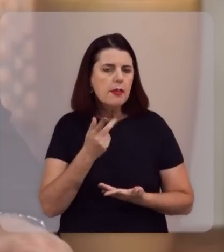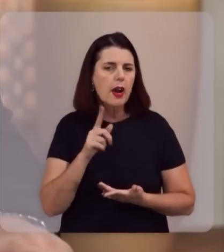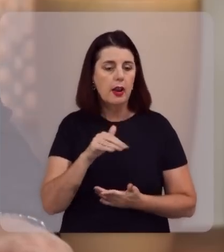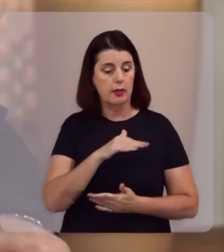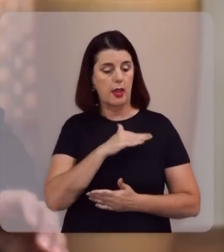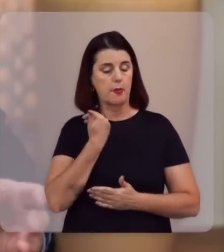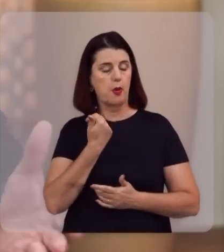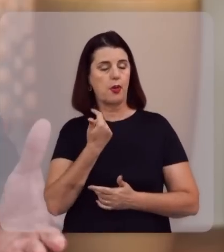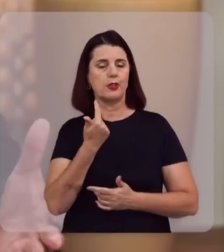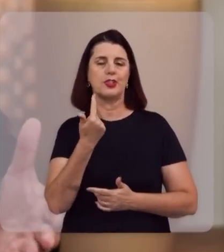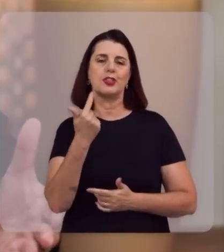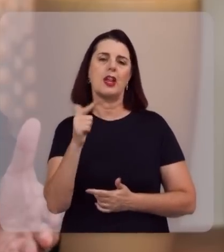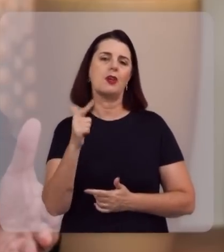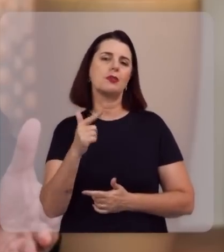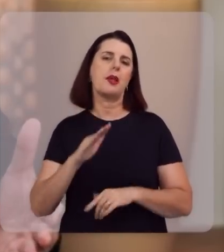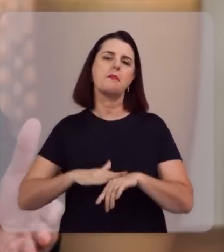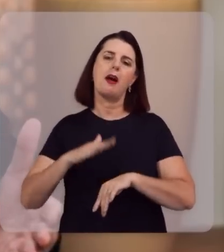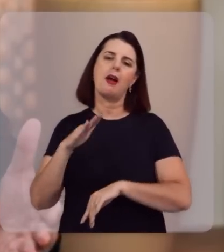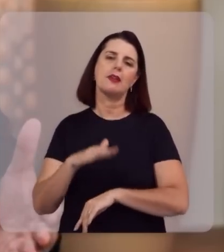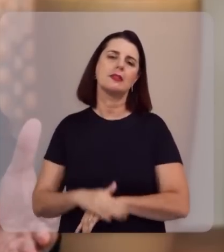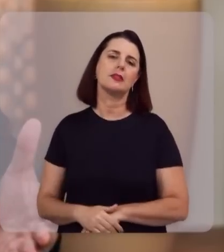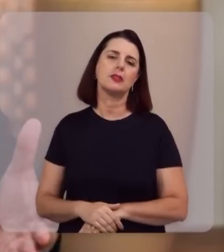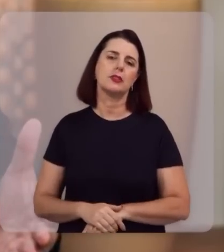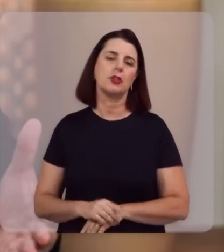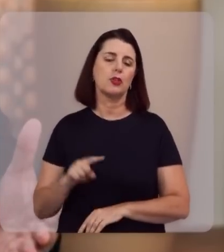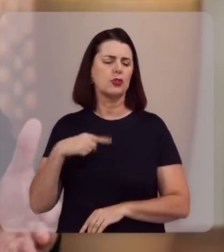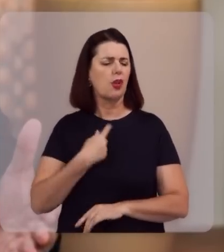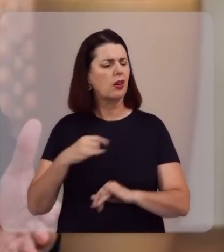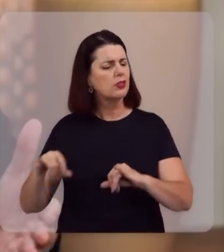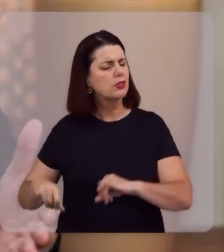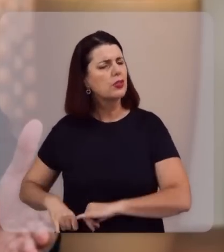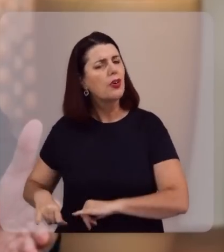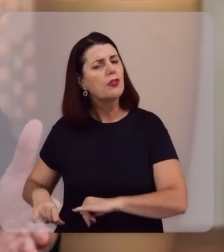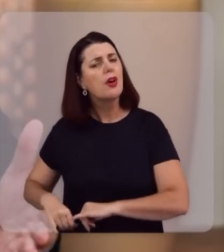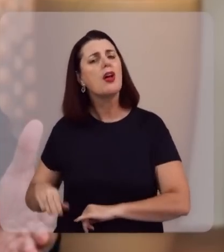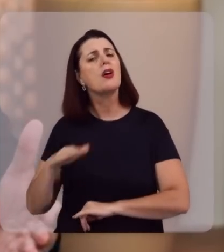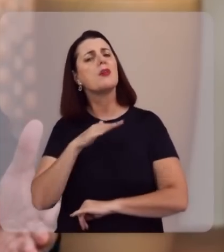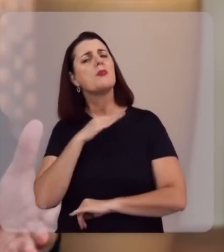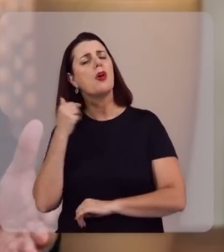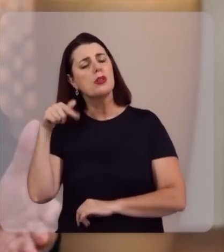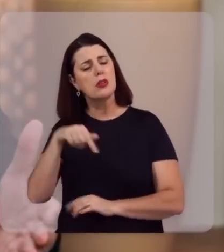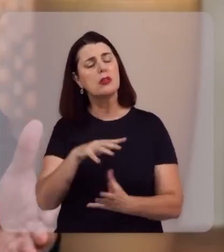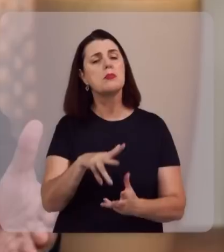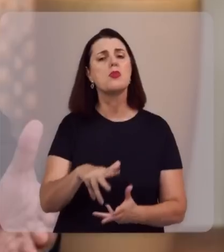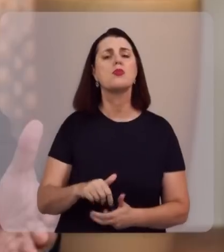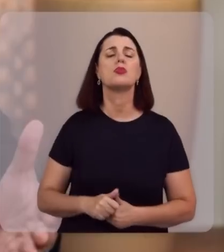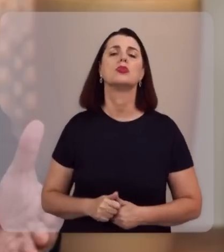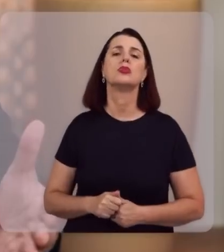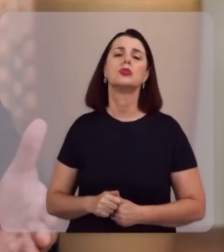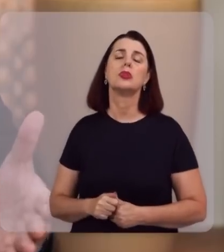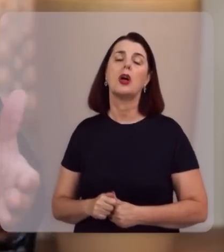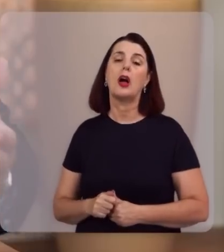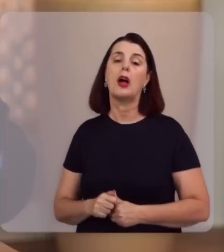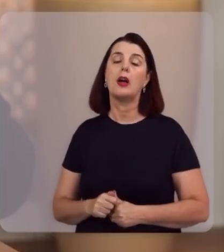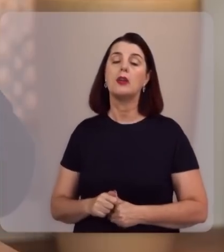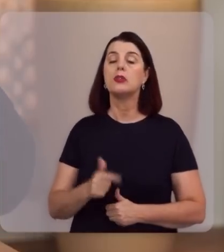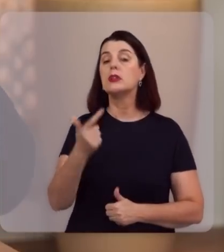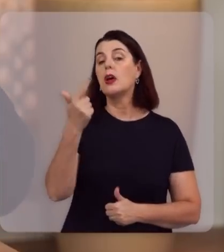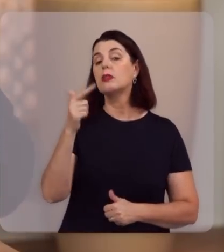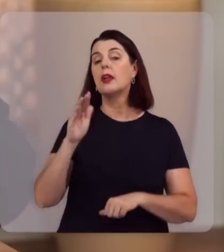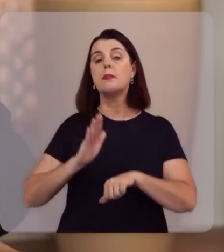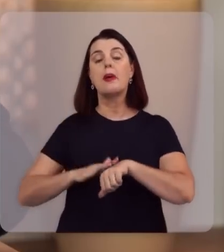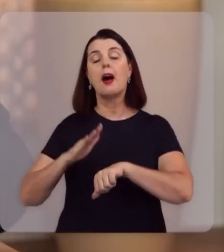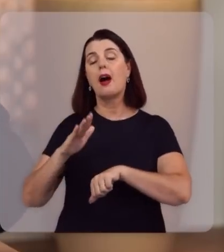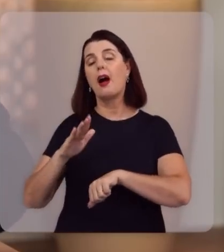que a morte já não mais existirá, como nós sofremos com a morte desse mundo. A Bíblia diz que não